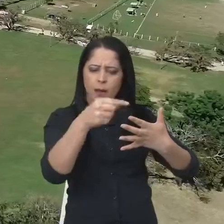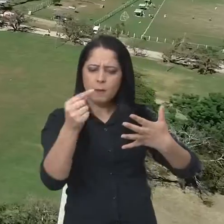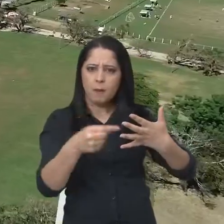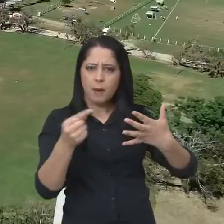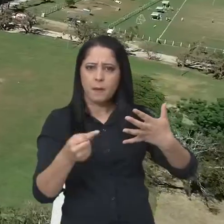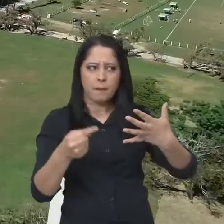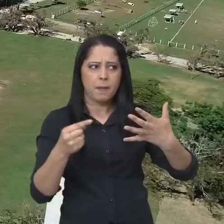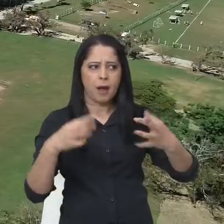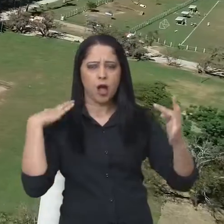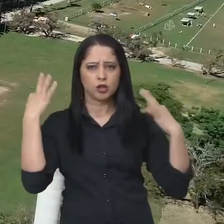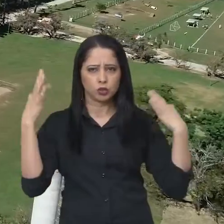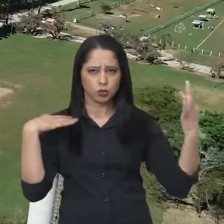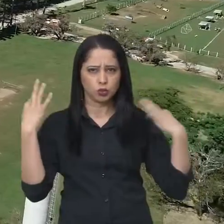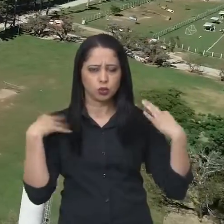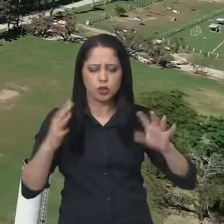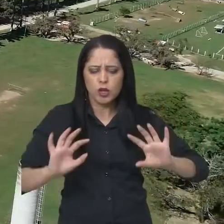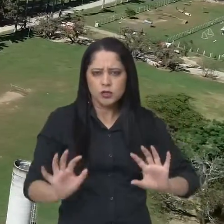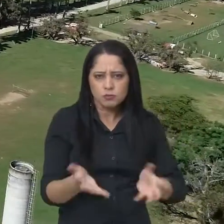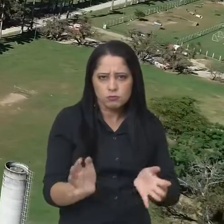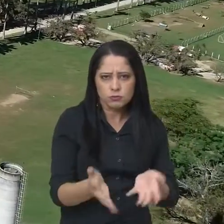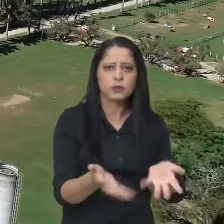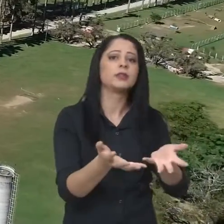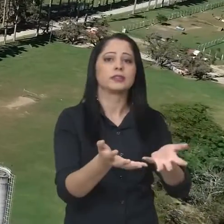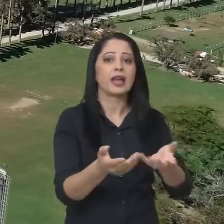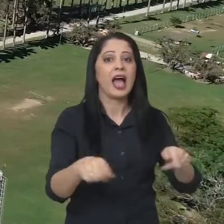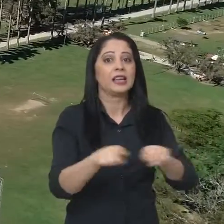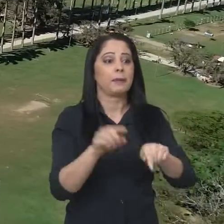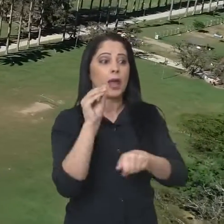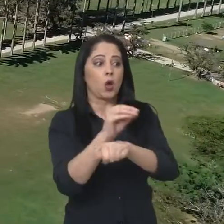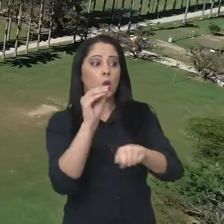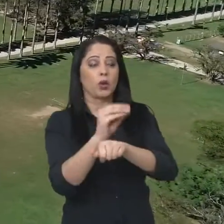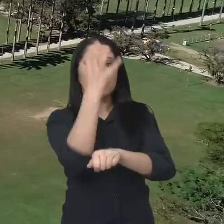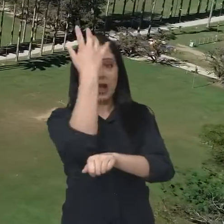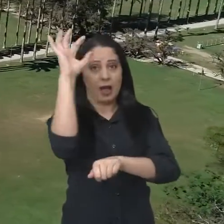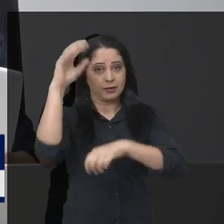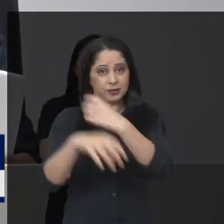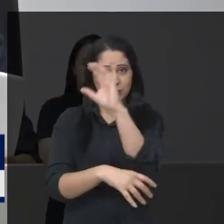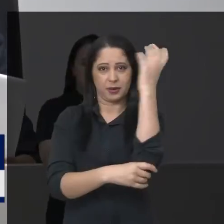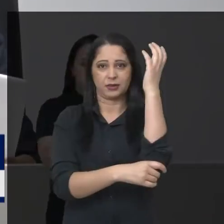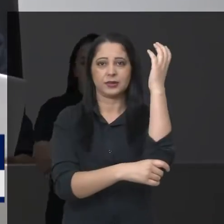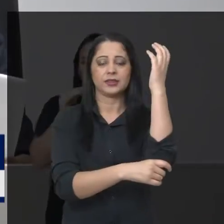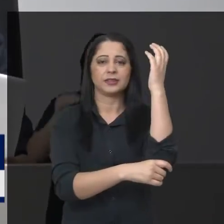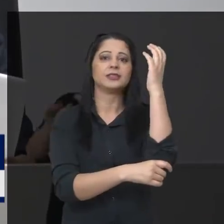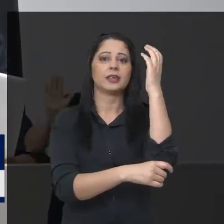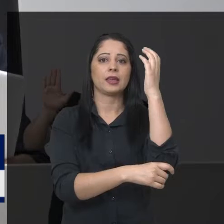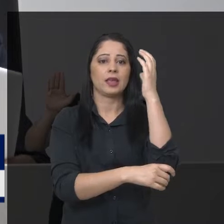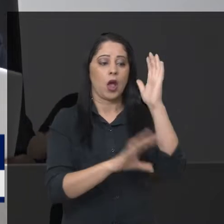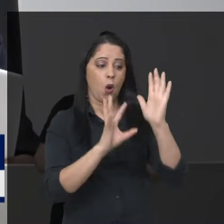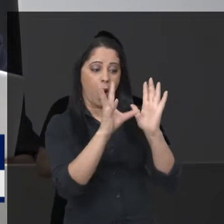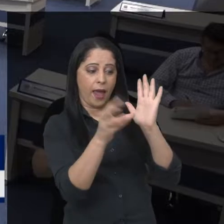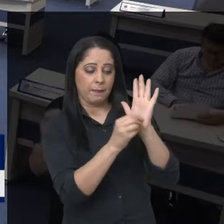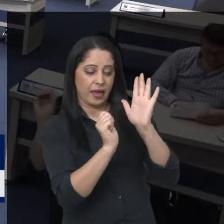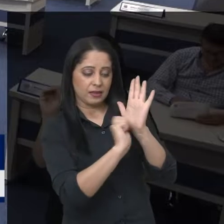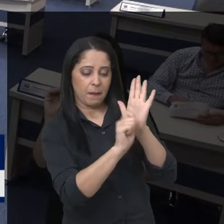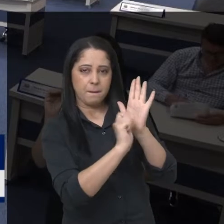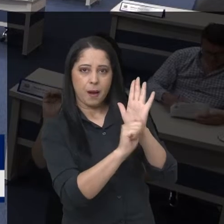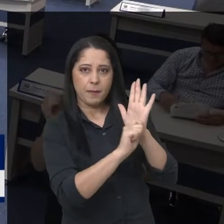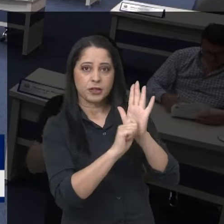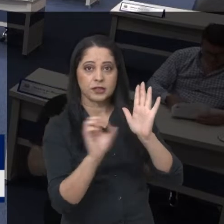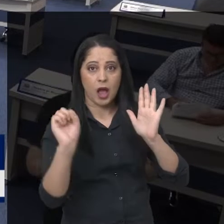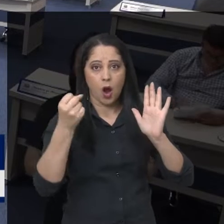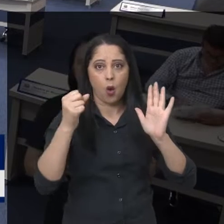incentivando práticas sustentáveis a partir de políticas de preservação ambiental uma Emenda assinada por 8 vereadores e